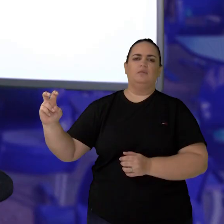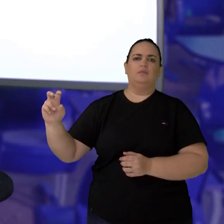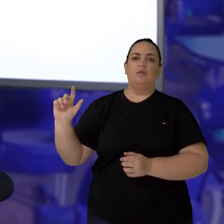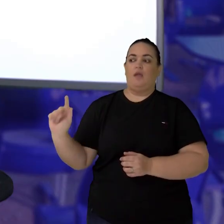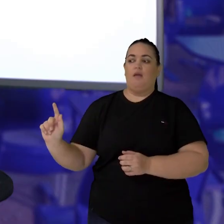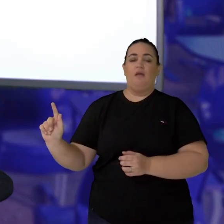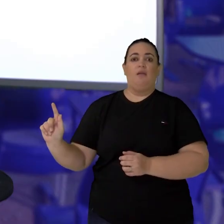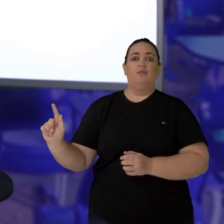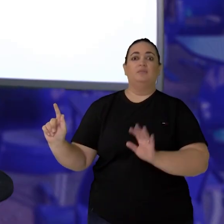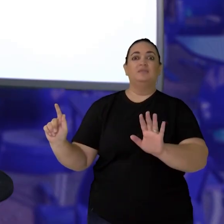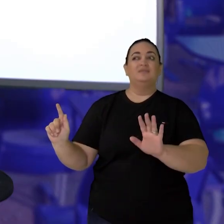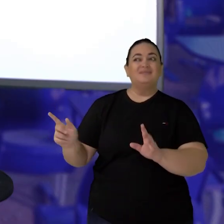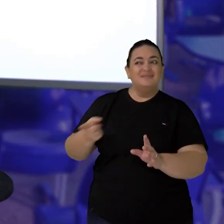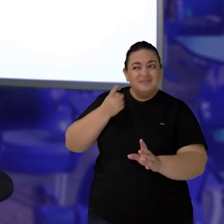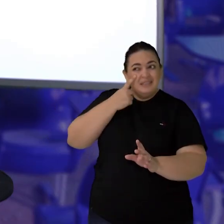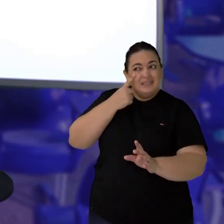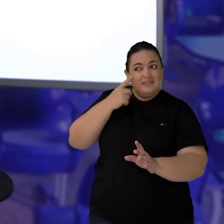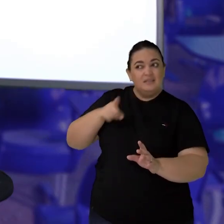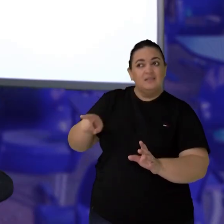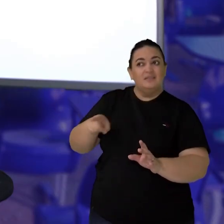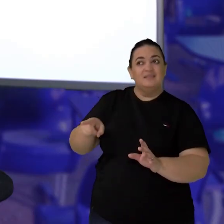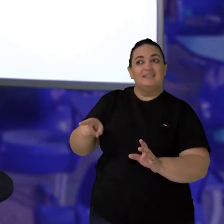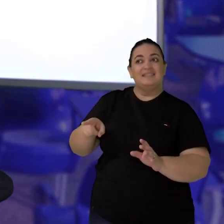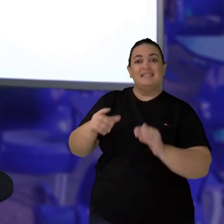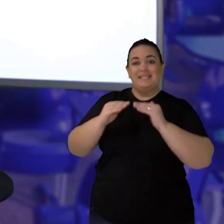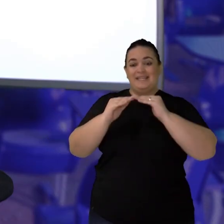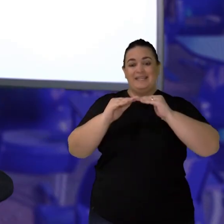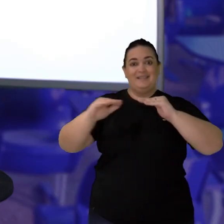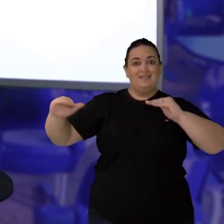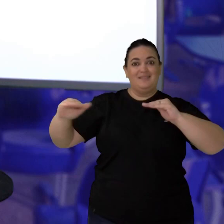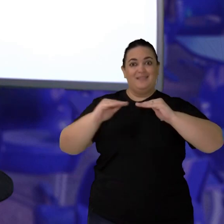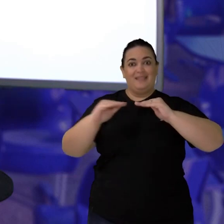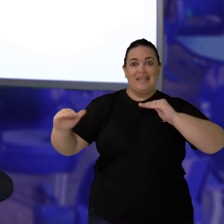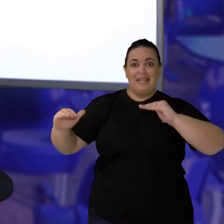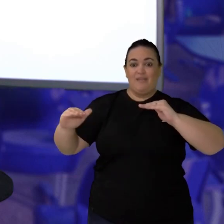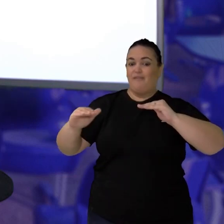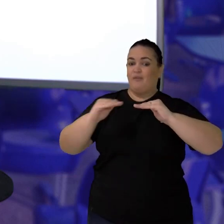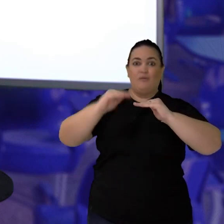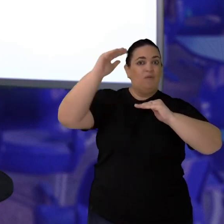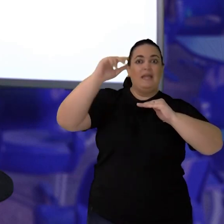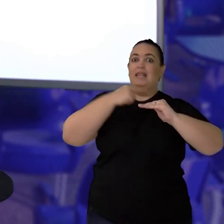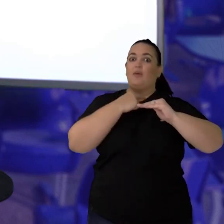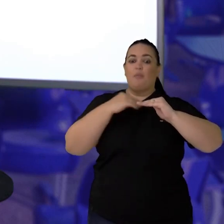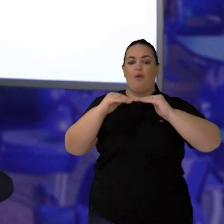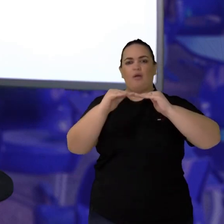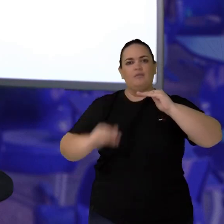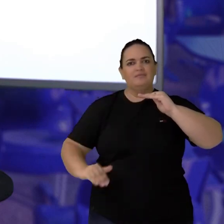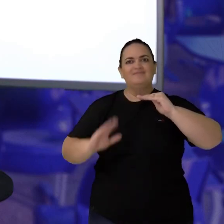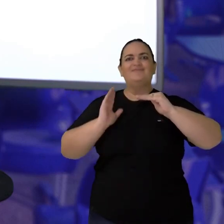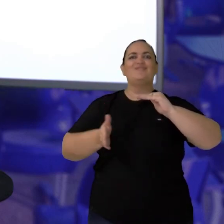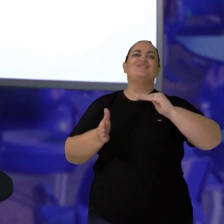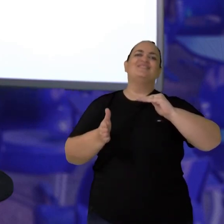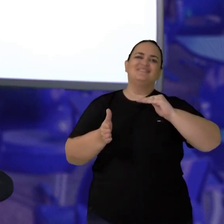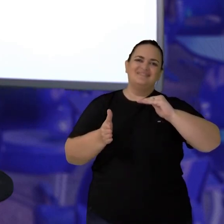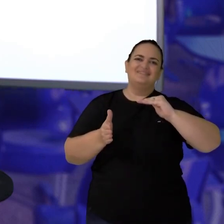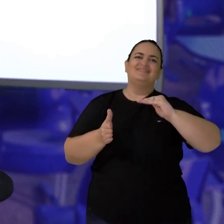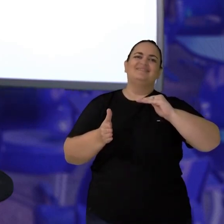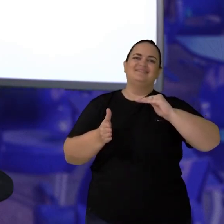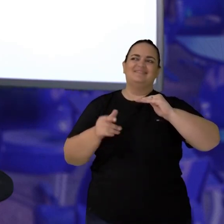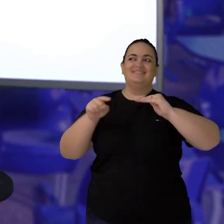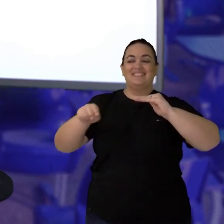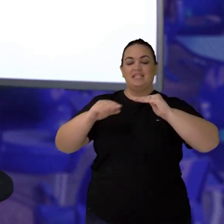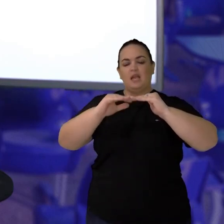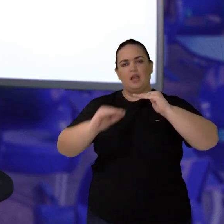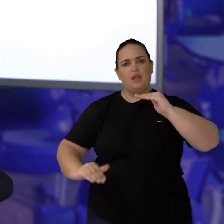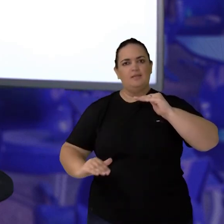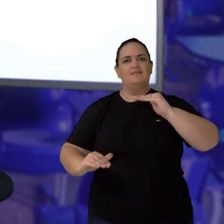0,00390,625. E reparem o seguinte, esse número ele é bem menor do que 0,01, correto? Ou seja, se